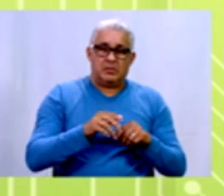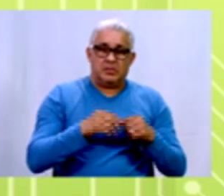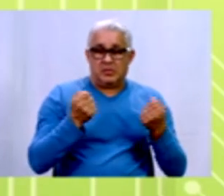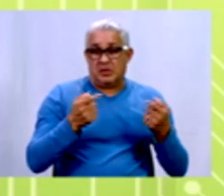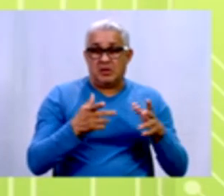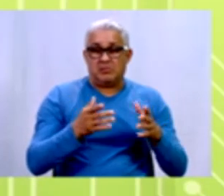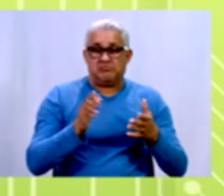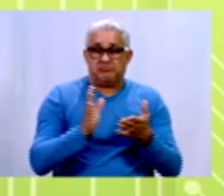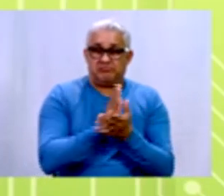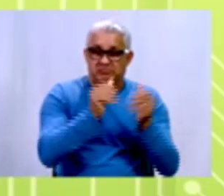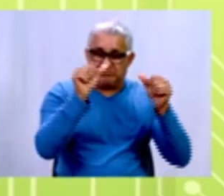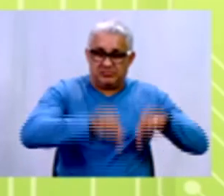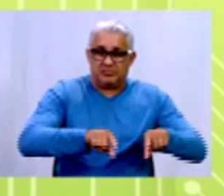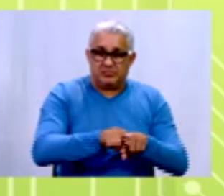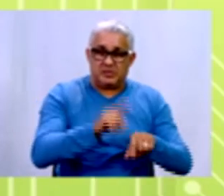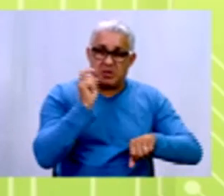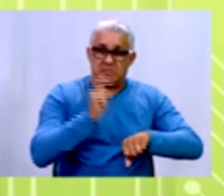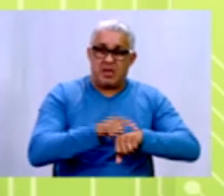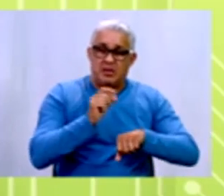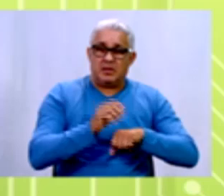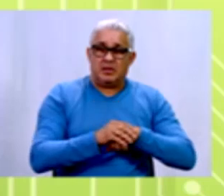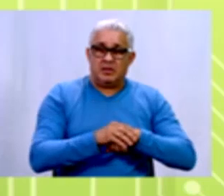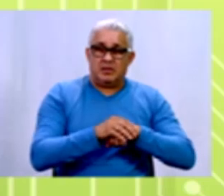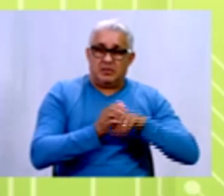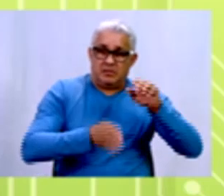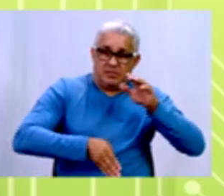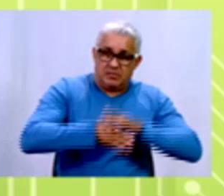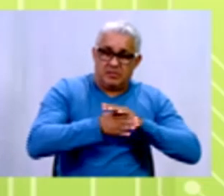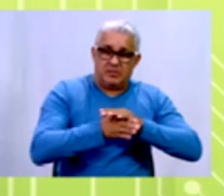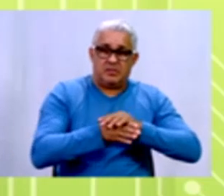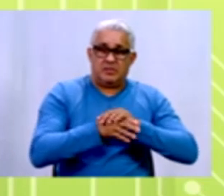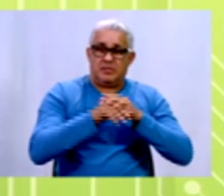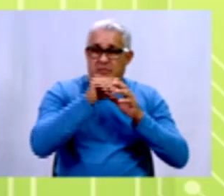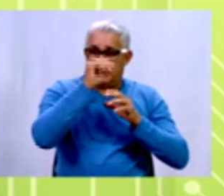pessimista. E aí, no momento que se entra na produção,